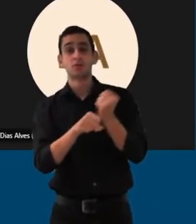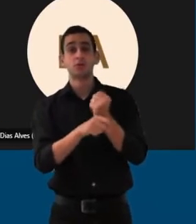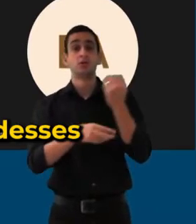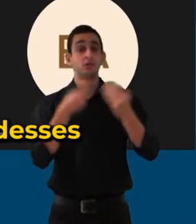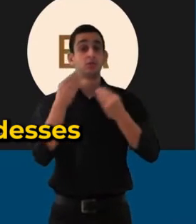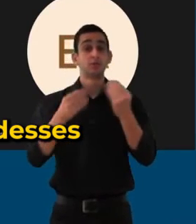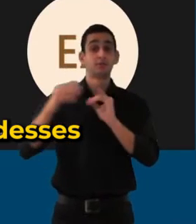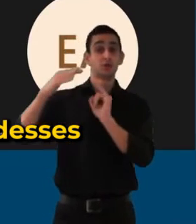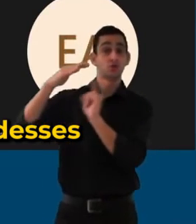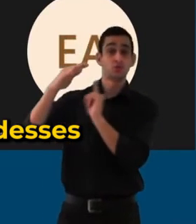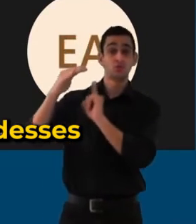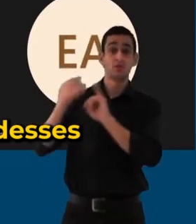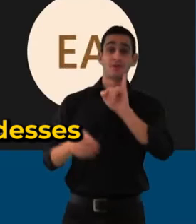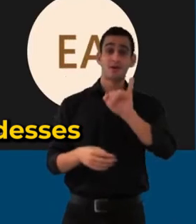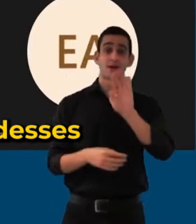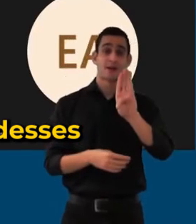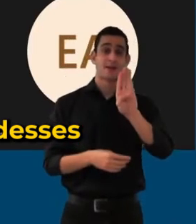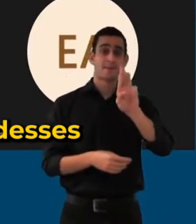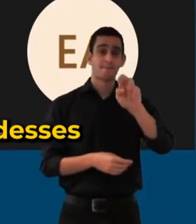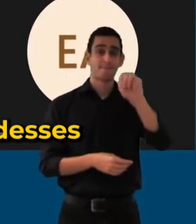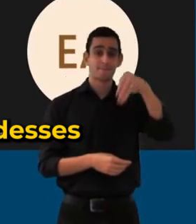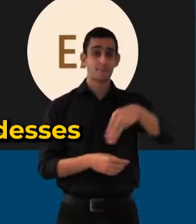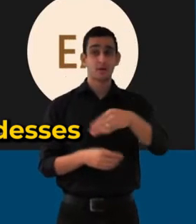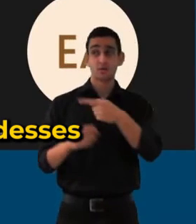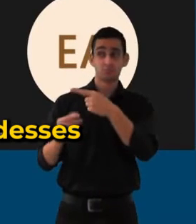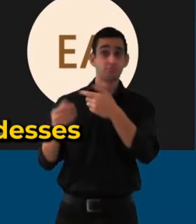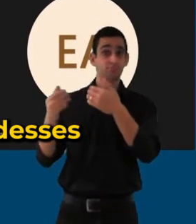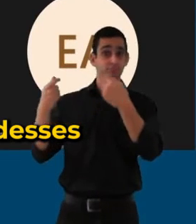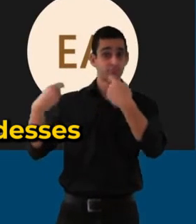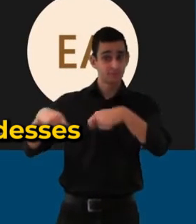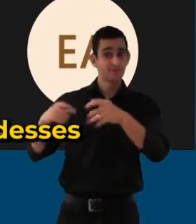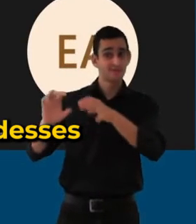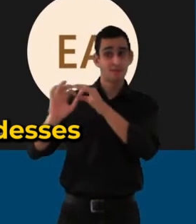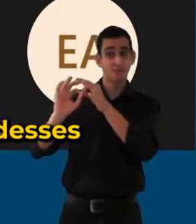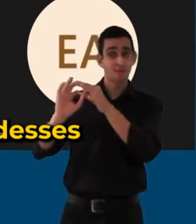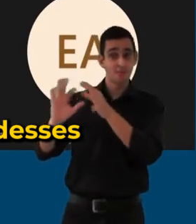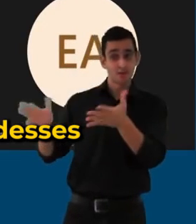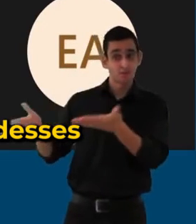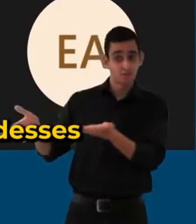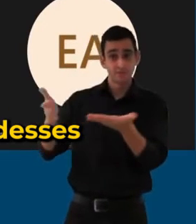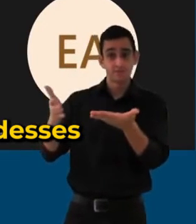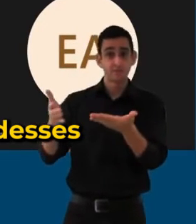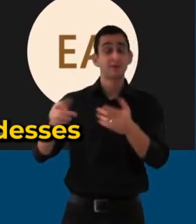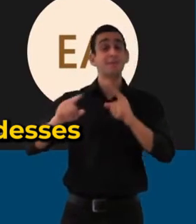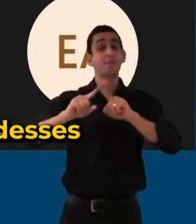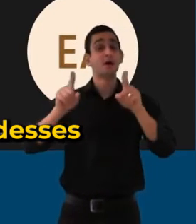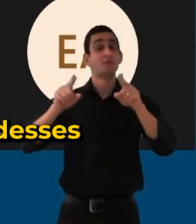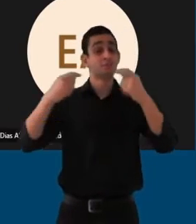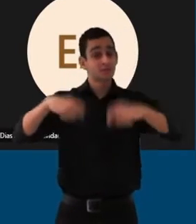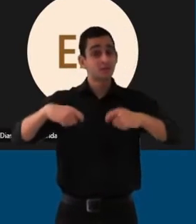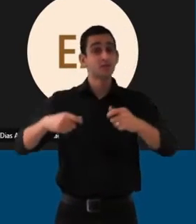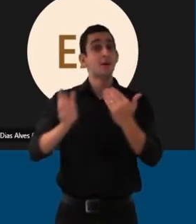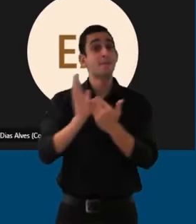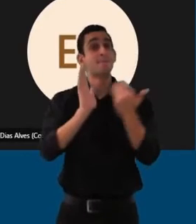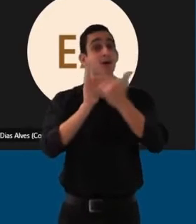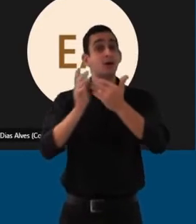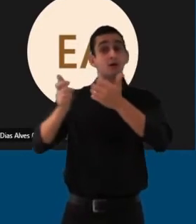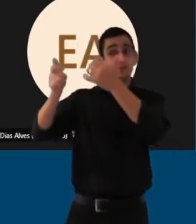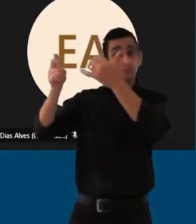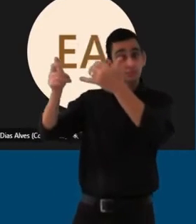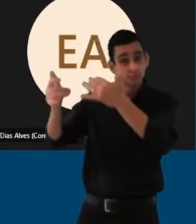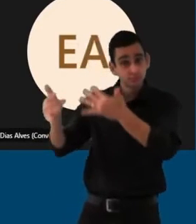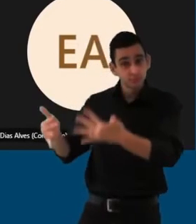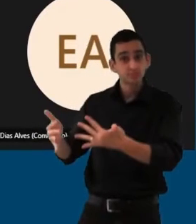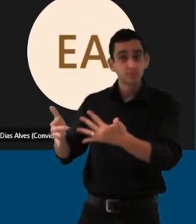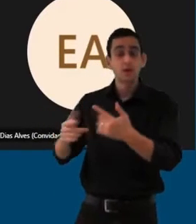IBRAM. E a chancela do IBRAM está pendente ainda desses esclarecimentos. E aí os senhores vão me desculpar, mas está demorando para